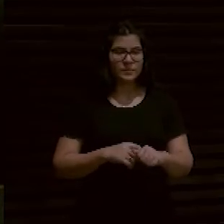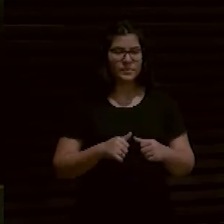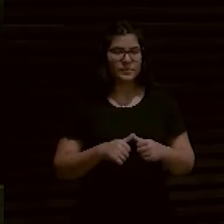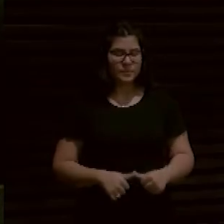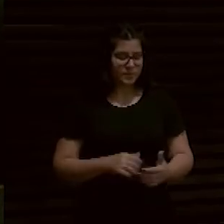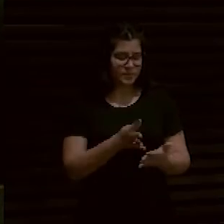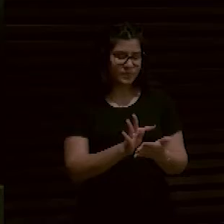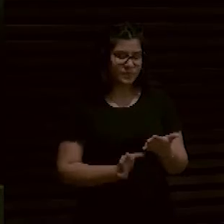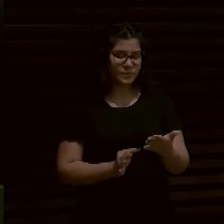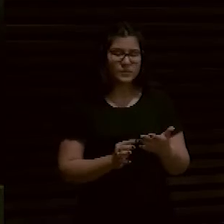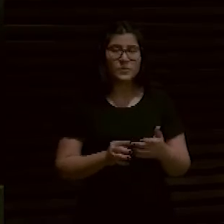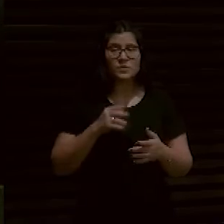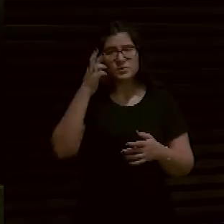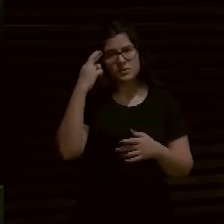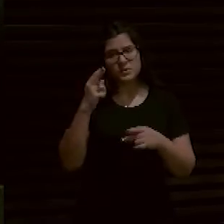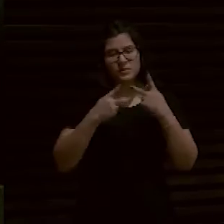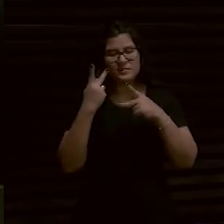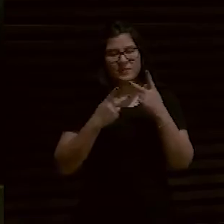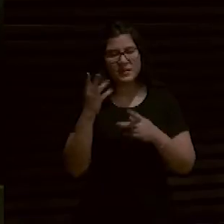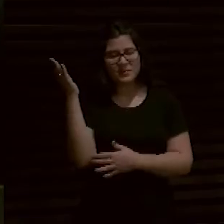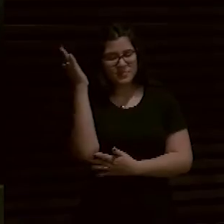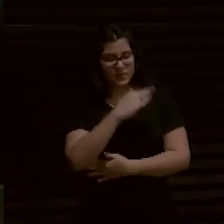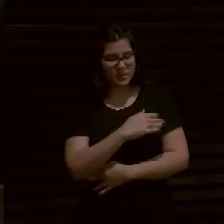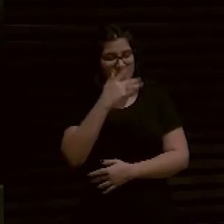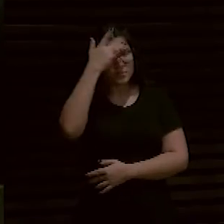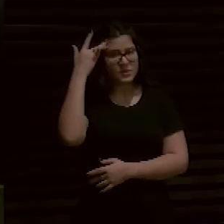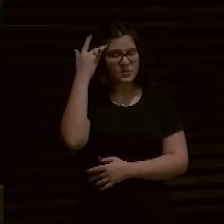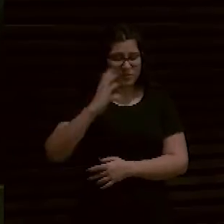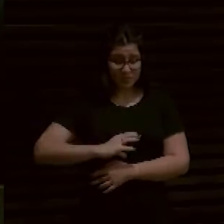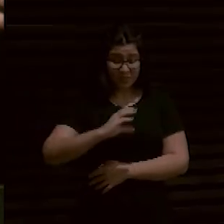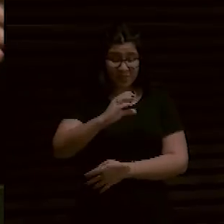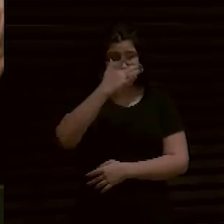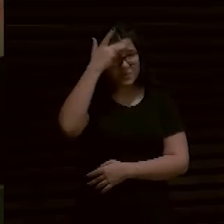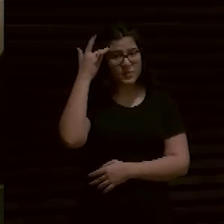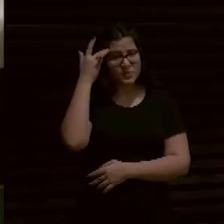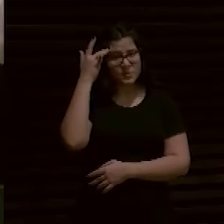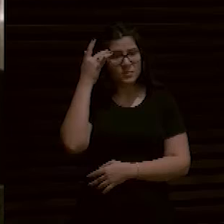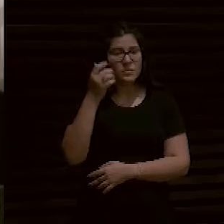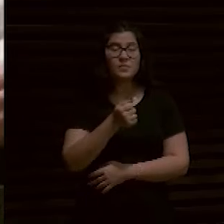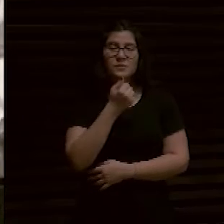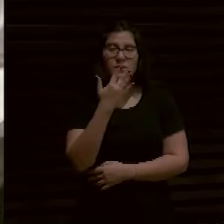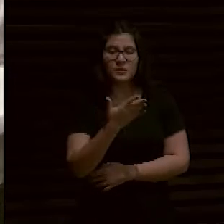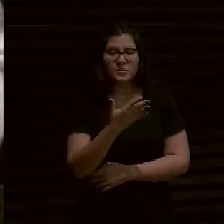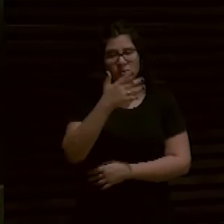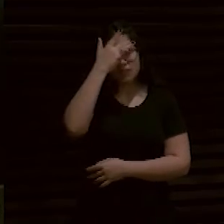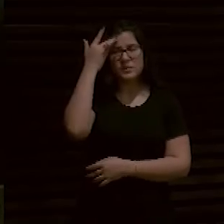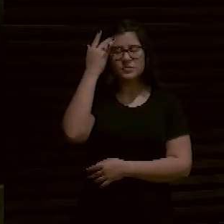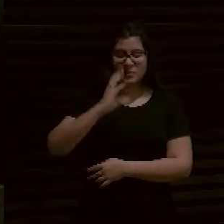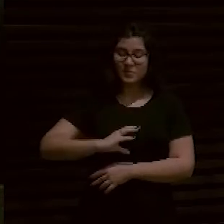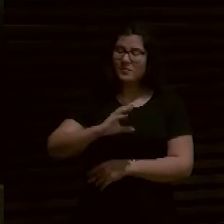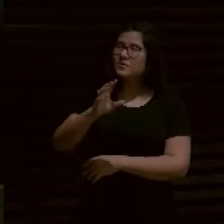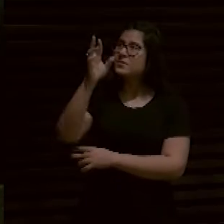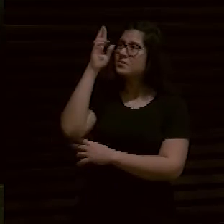Senhor: maldito o homem que confia no homem, bendito o homem que confia no Senhor. E